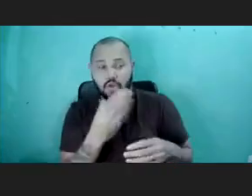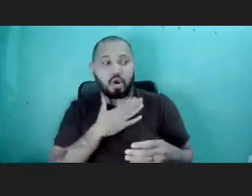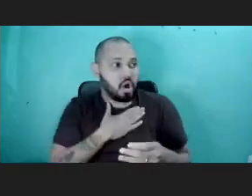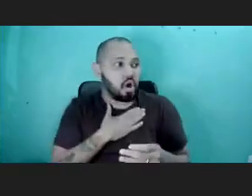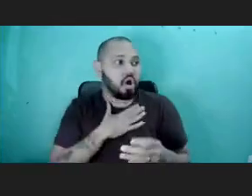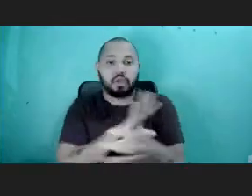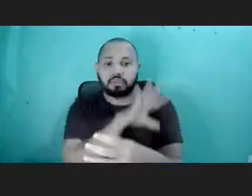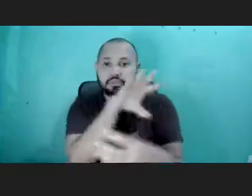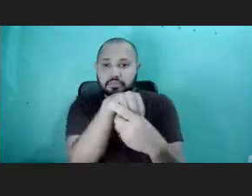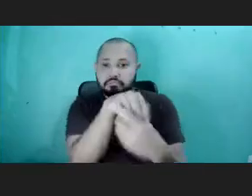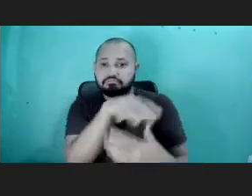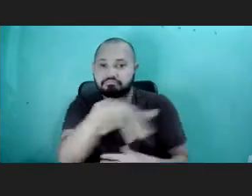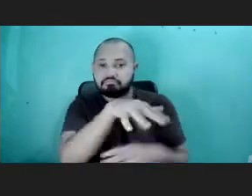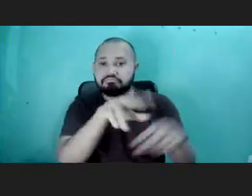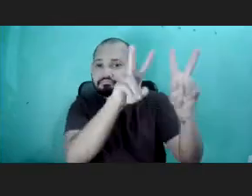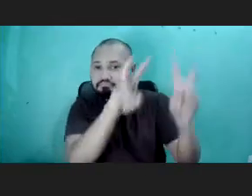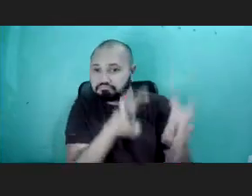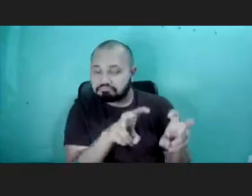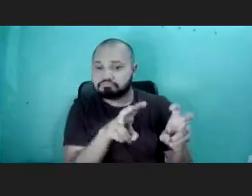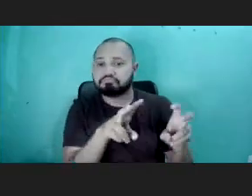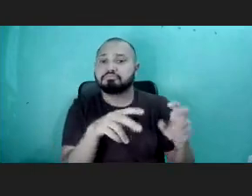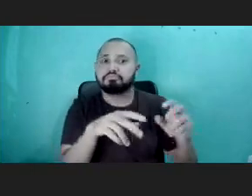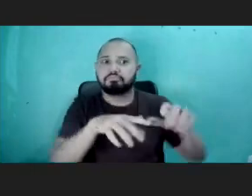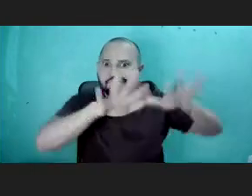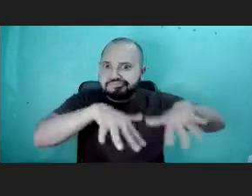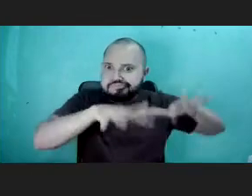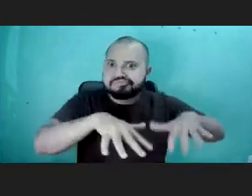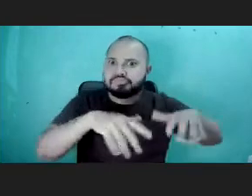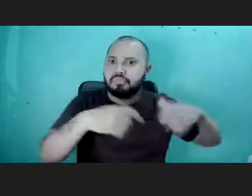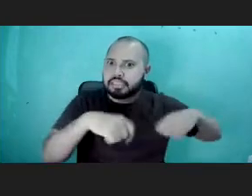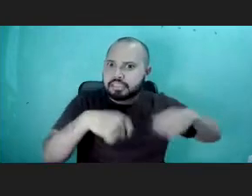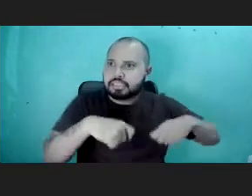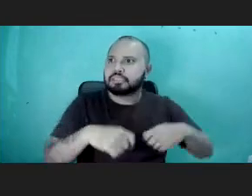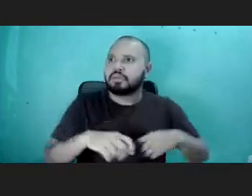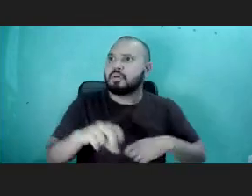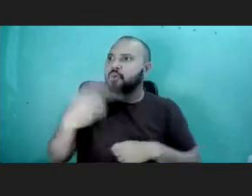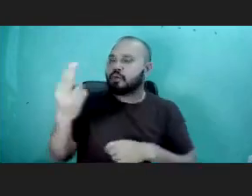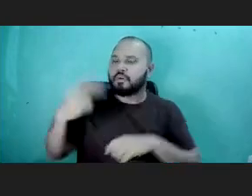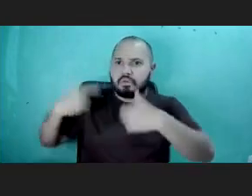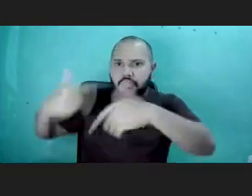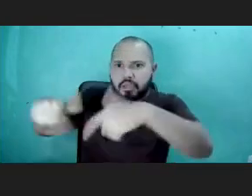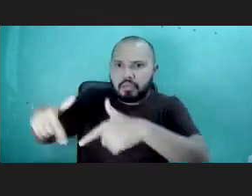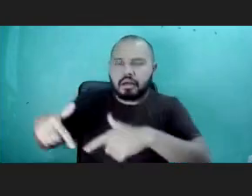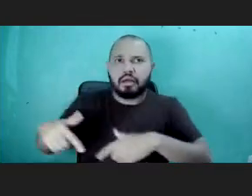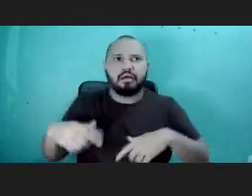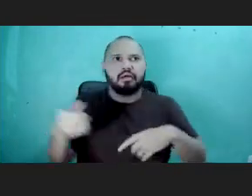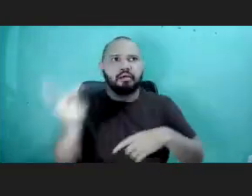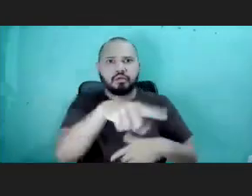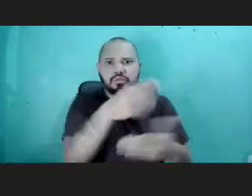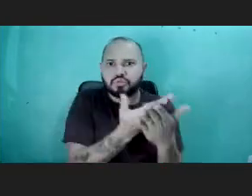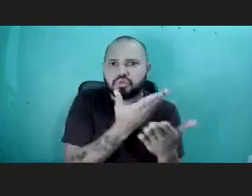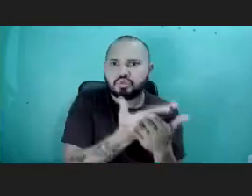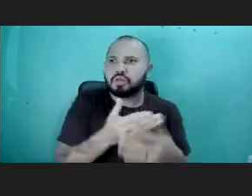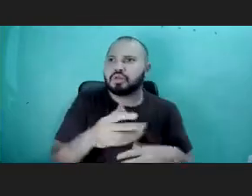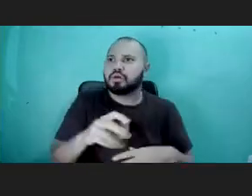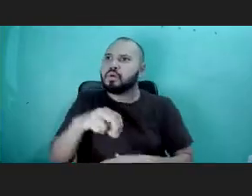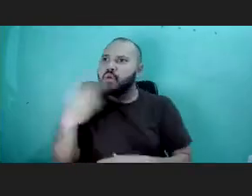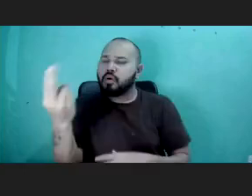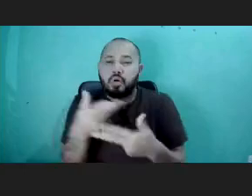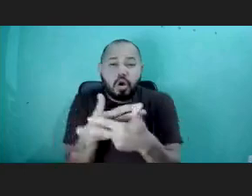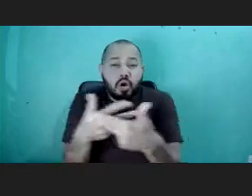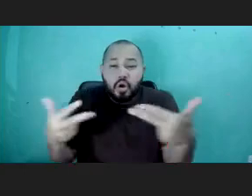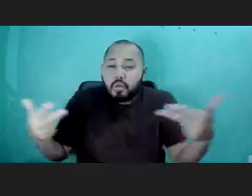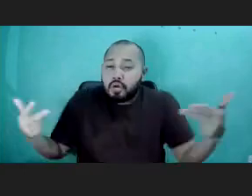inserido nesse meio, eu deveria estar escrevendo, eu deveria estar trabalhando, eu deveria estar estudando, eu deveria estar fazendo algo